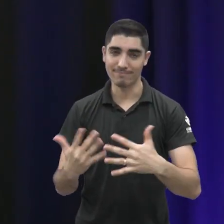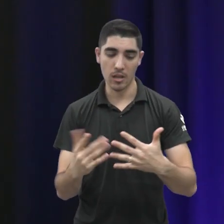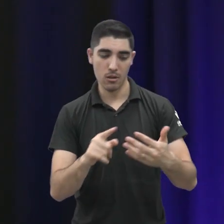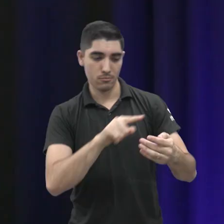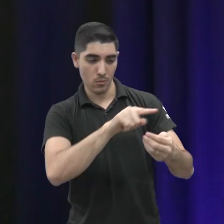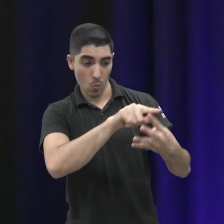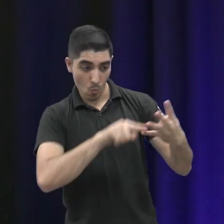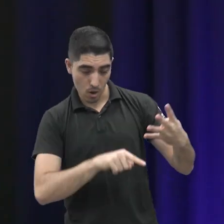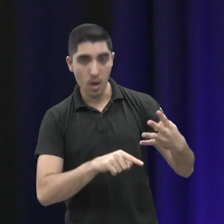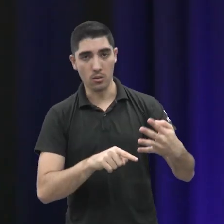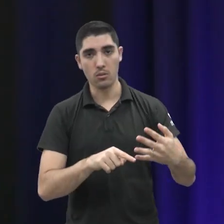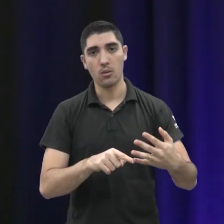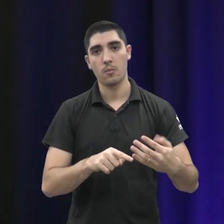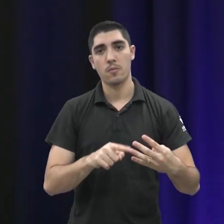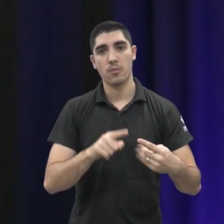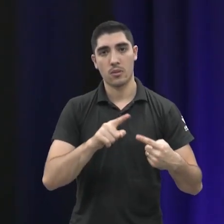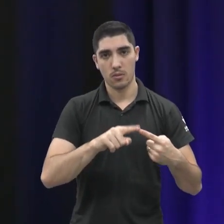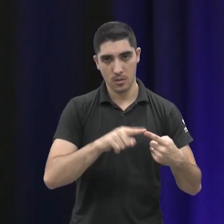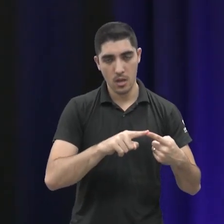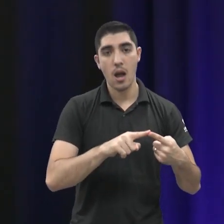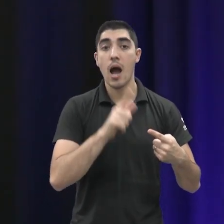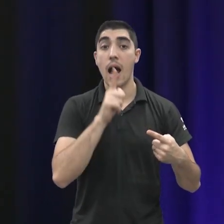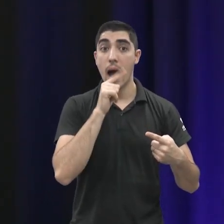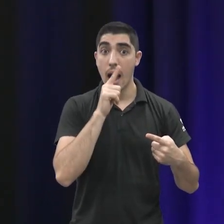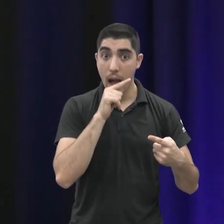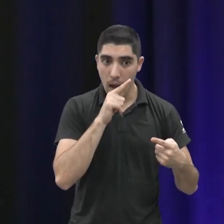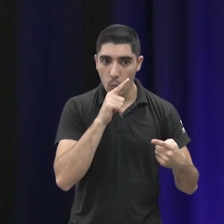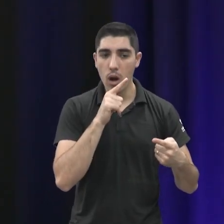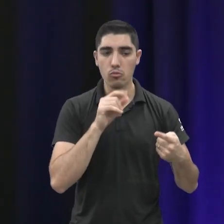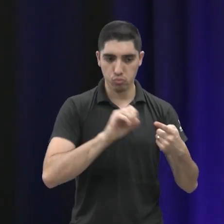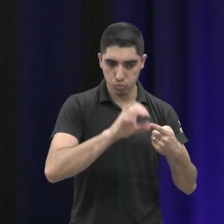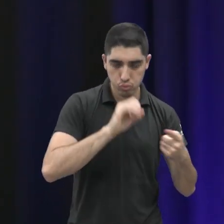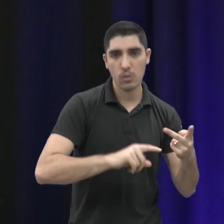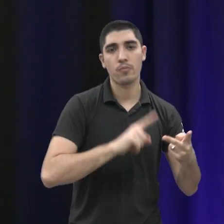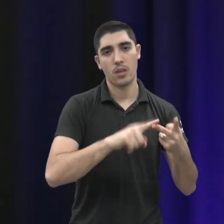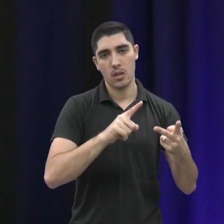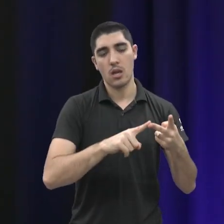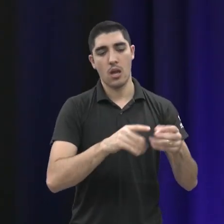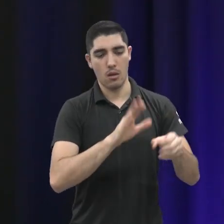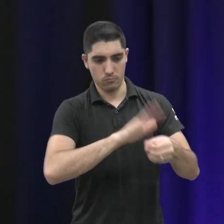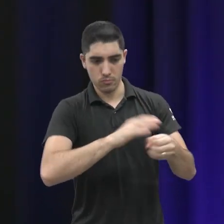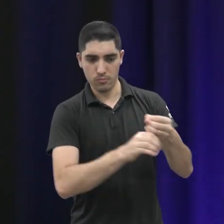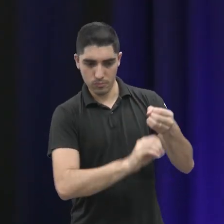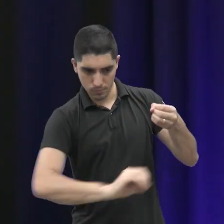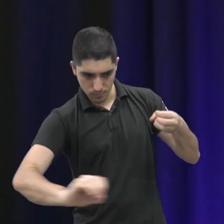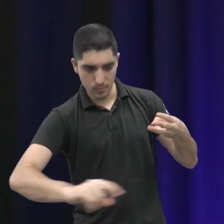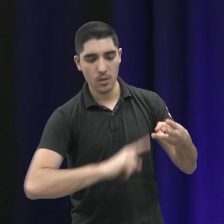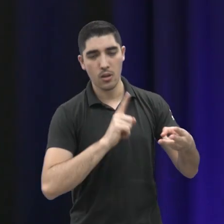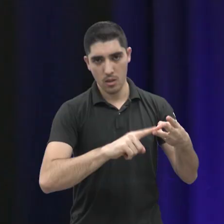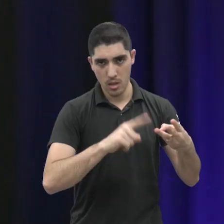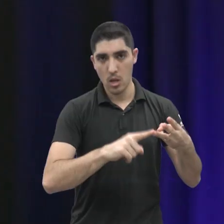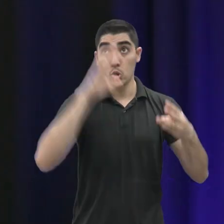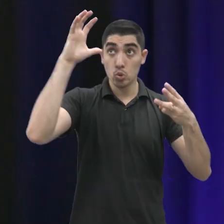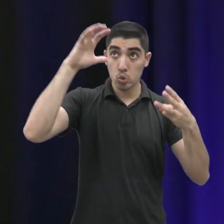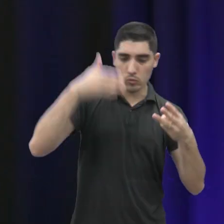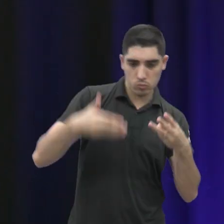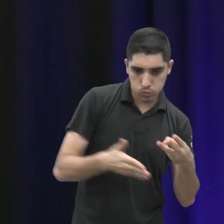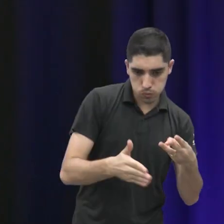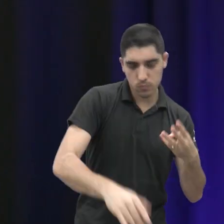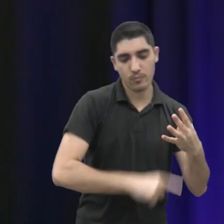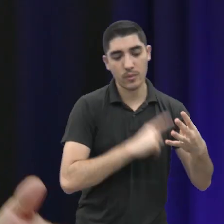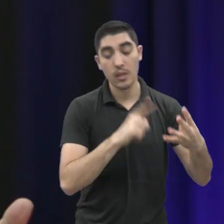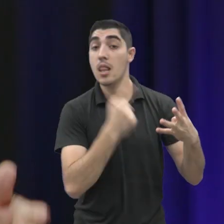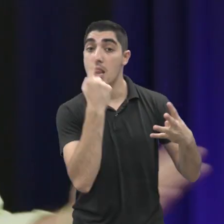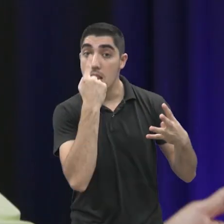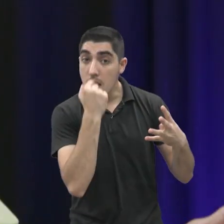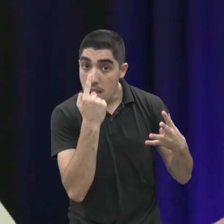Coleta, abastecimento de água, a coleta e tratamento de esgoto, drenagem pluvial e resíduos sólidos. Como é que a